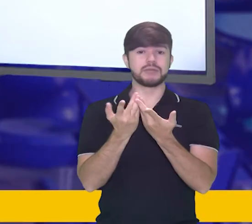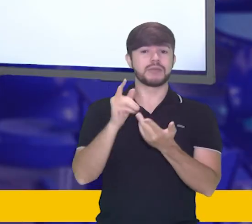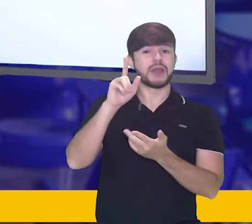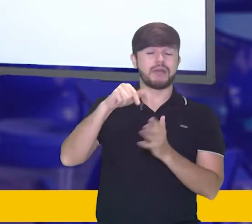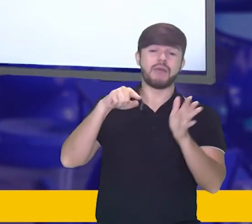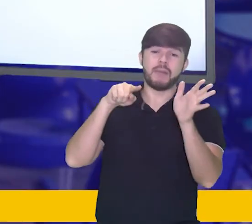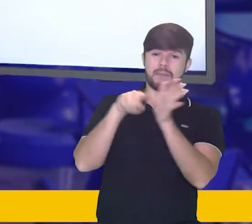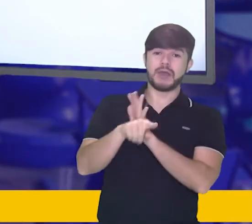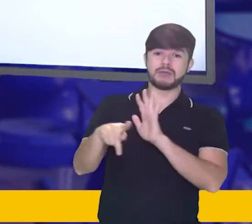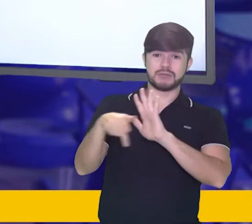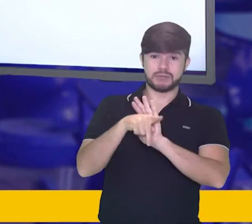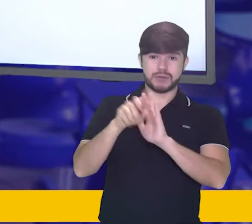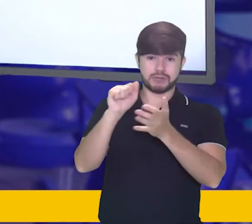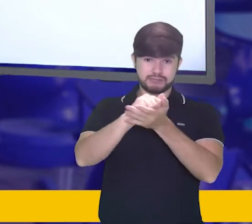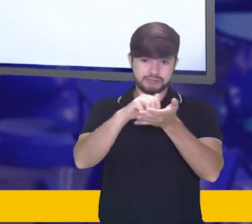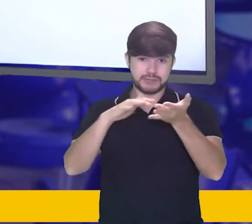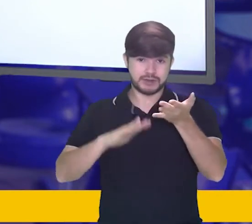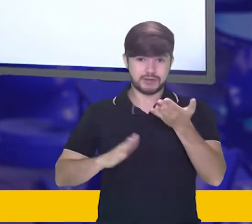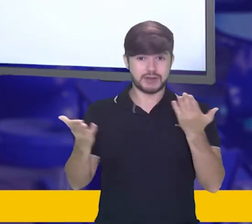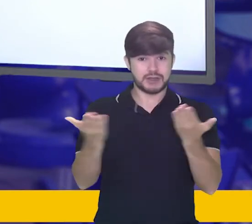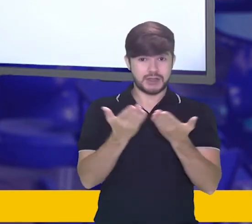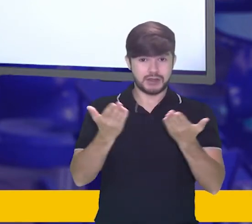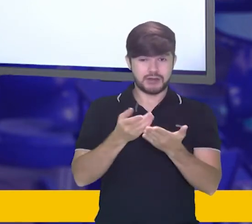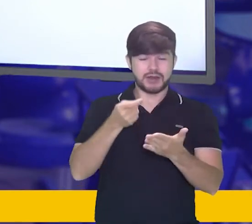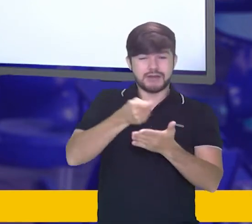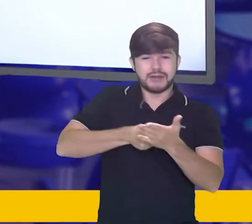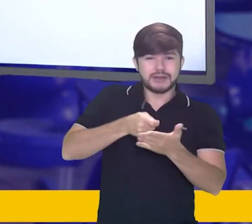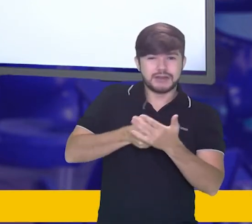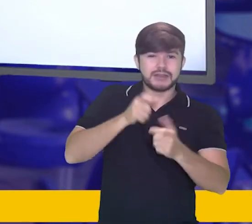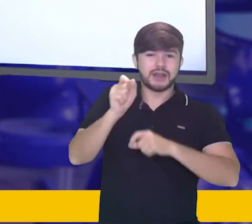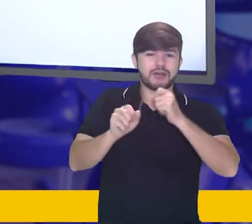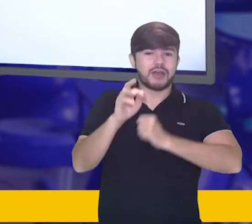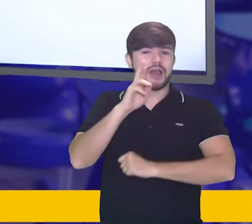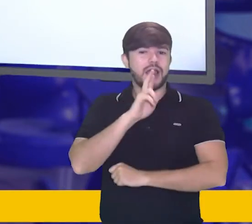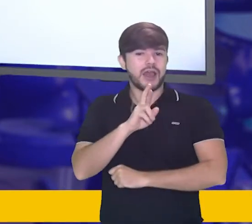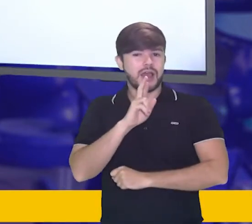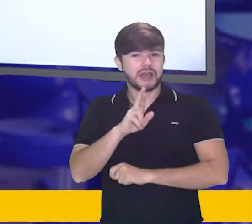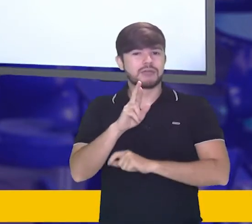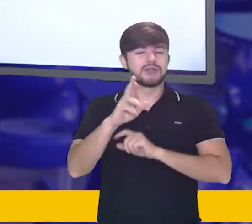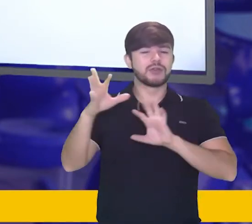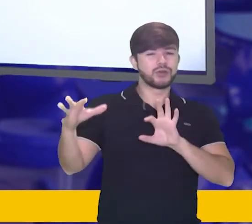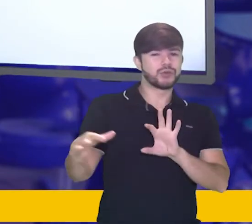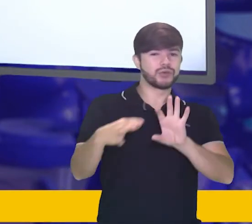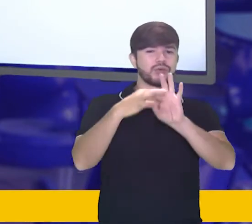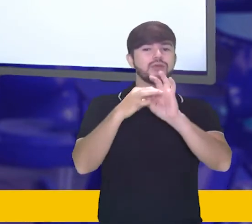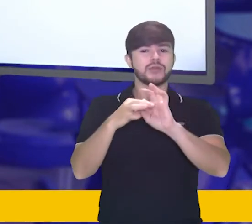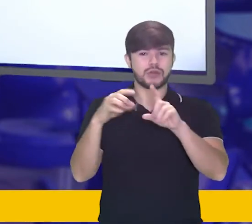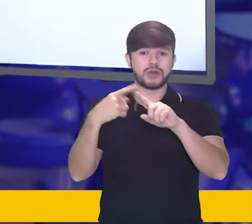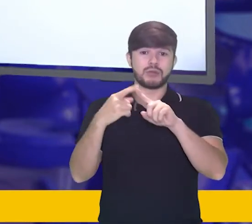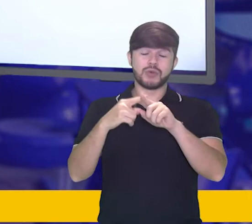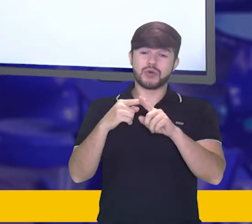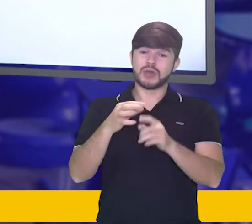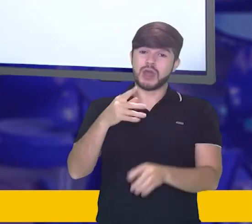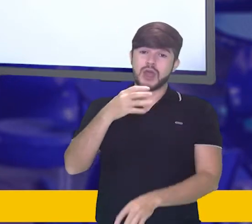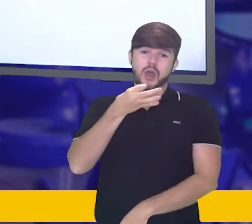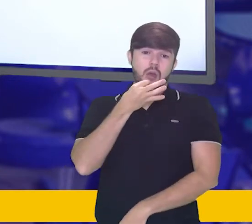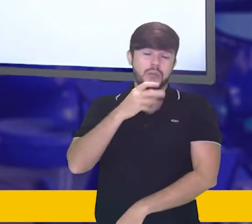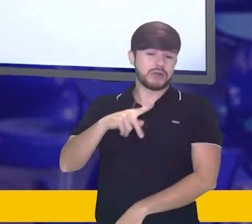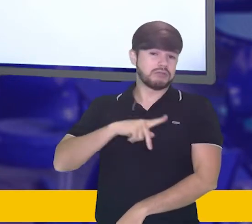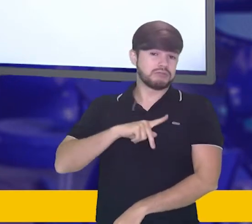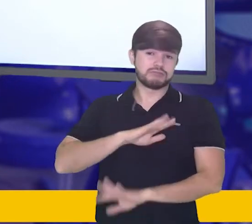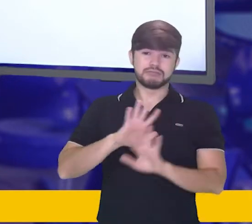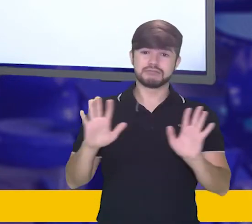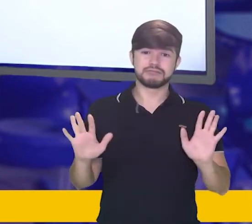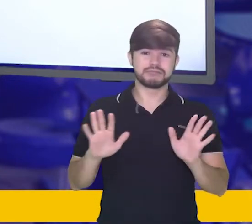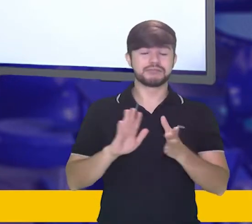familiares? Essa é uma das perguntas feitas na atividade, onde nós vamos agora tentar chegar numa resposta em comum, porque ela